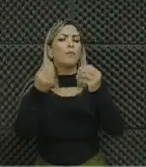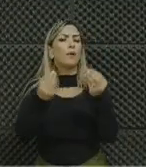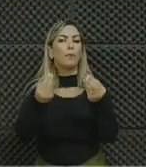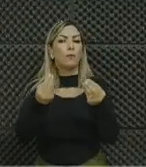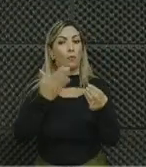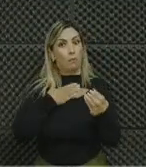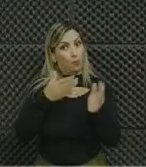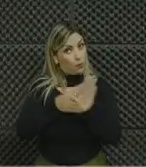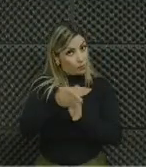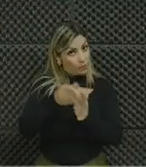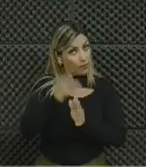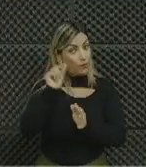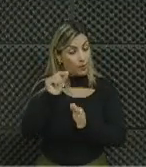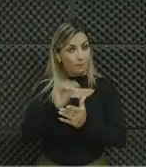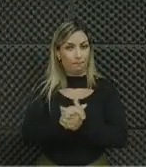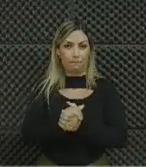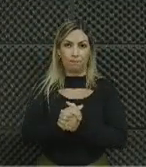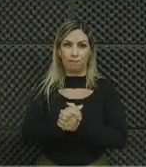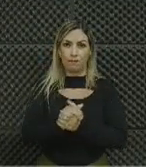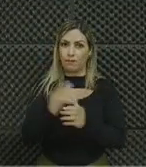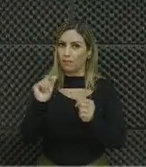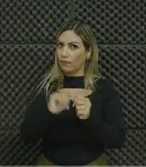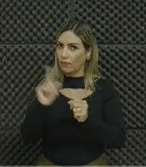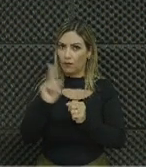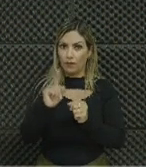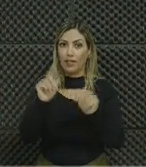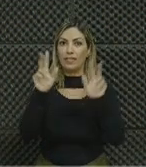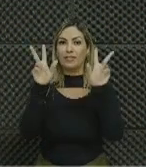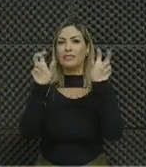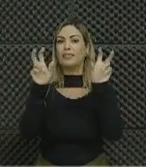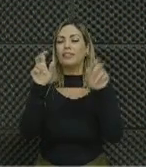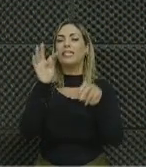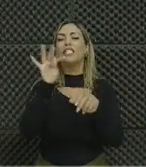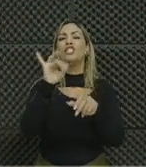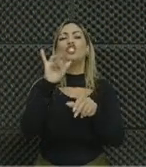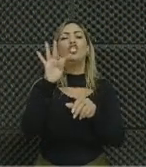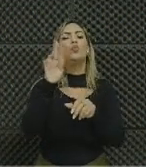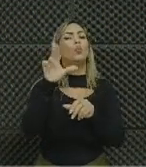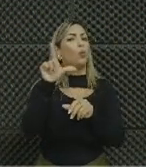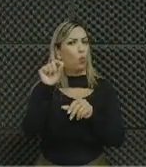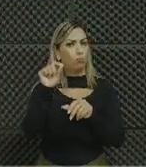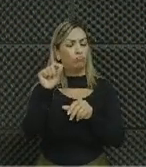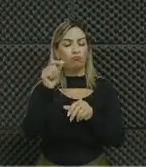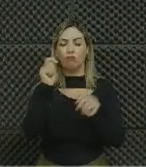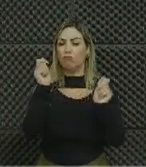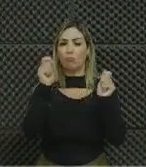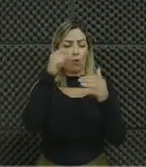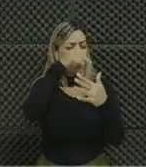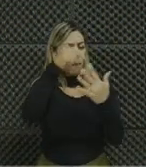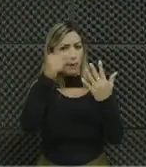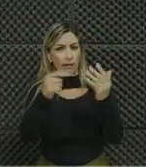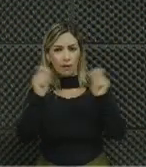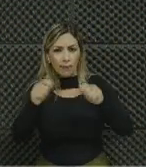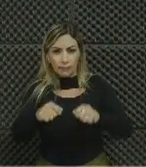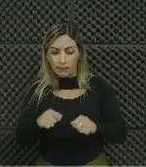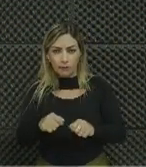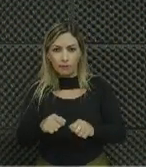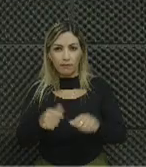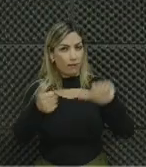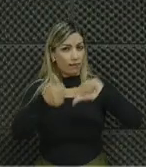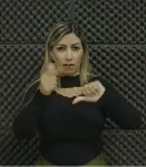meu conselho é, não façam título. Ele não é avaliado nas competências, tá?